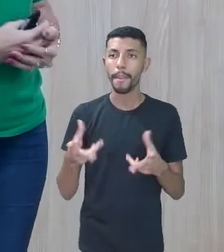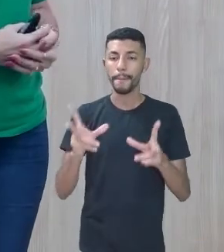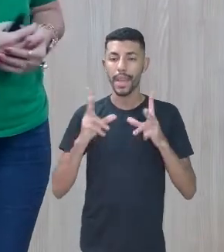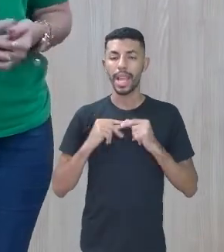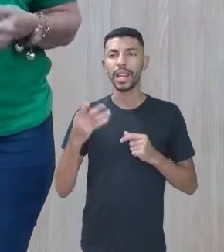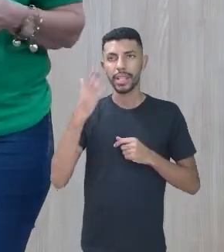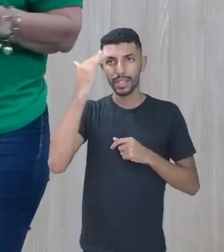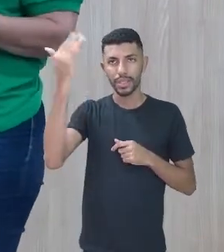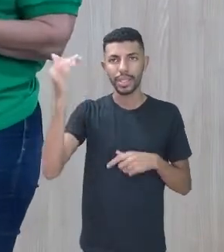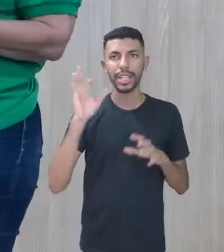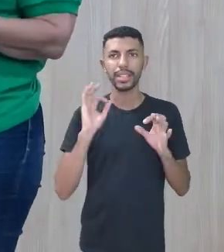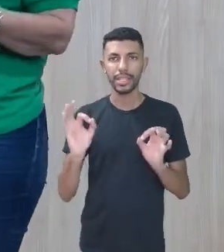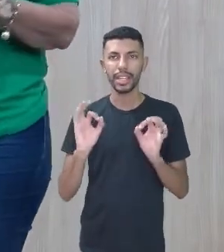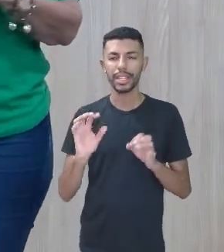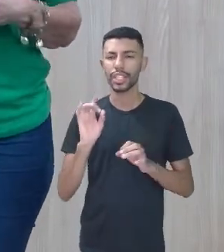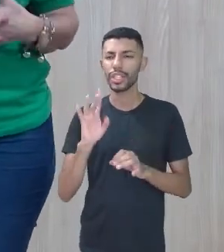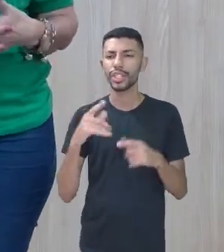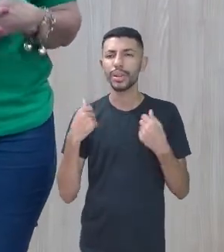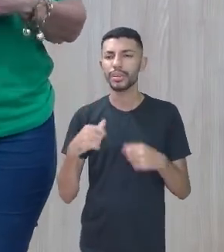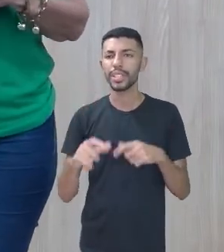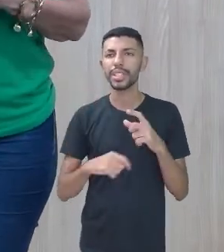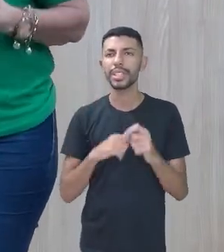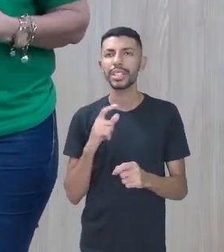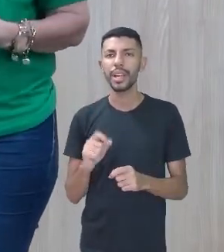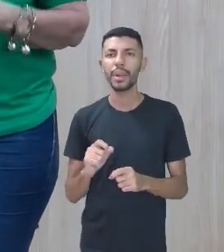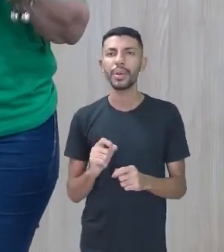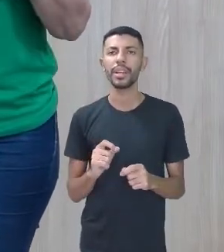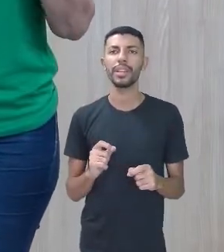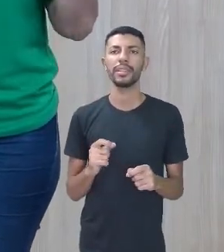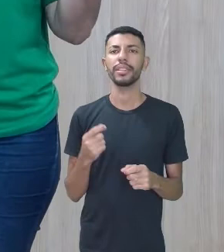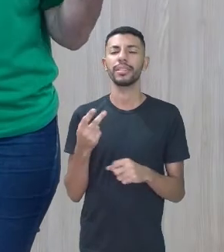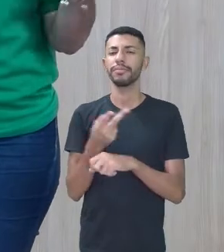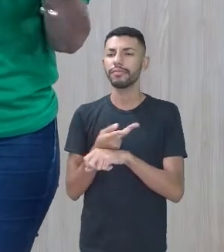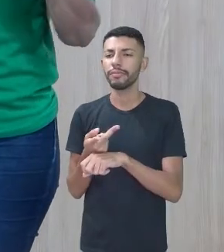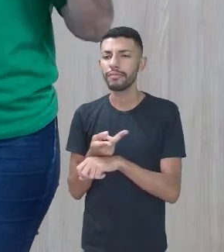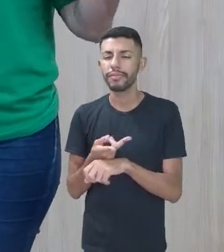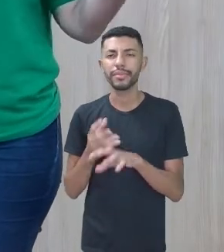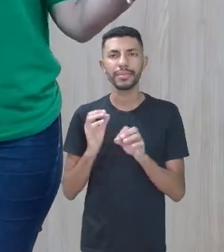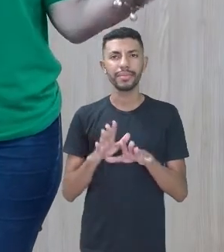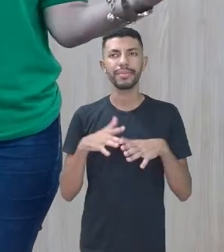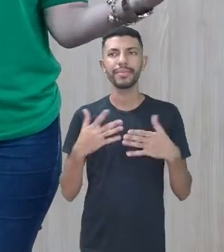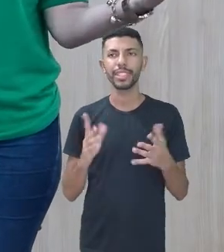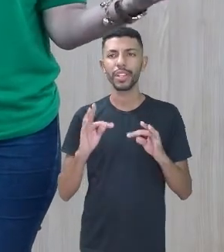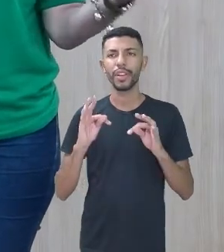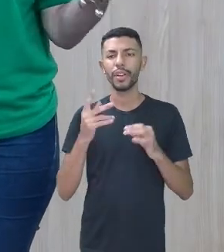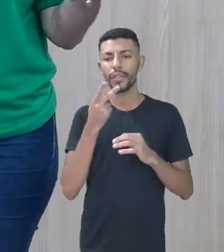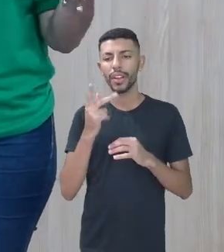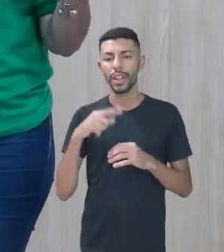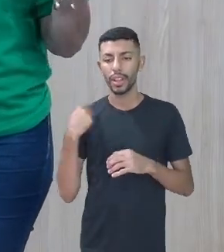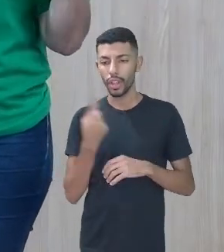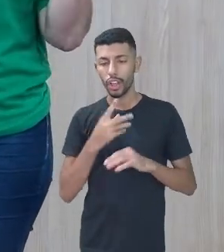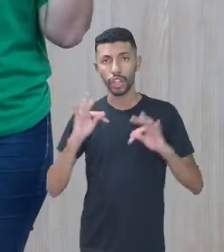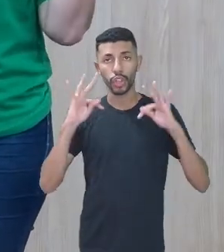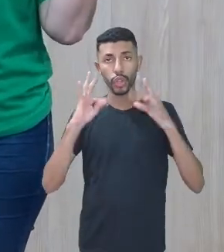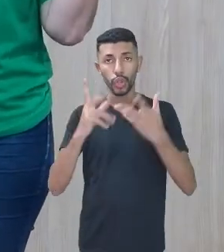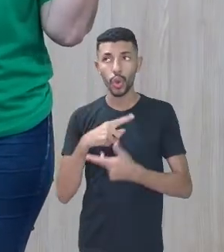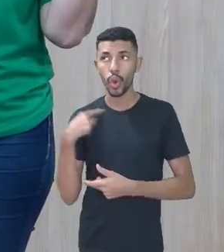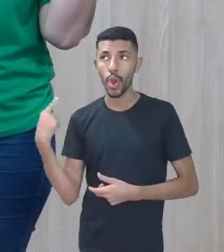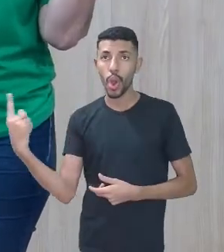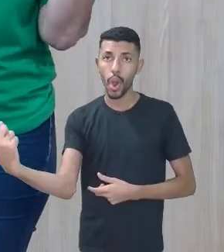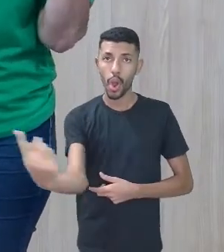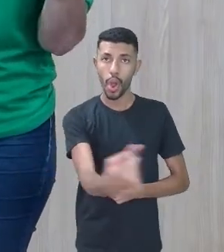o sucesso. Basta nós procurarmos. E quando eu digo nós, eu digo todos nós, mas